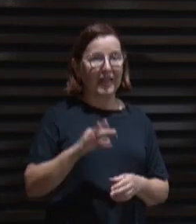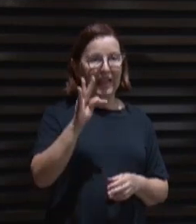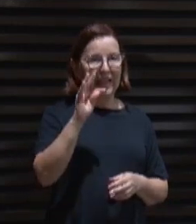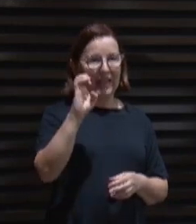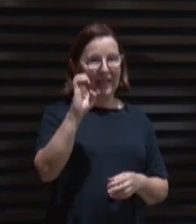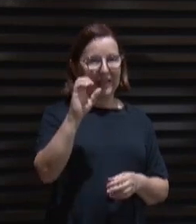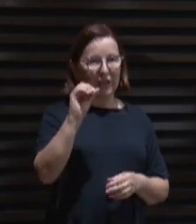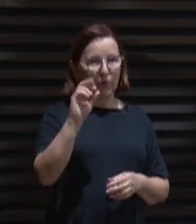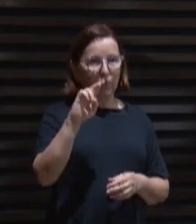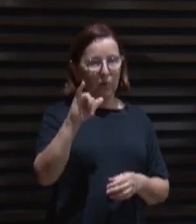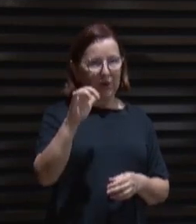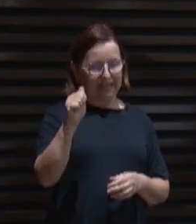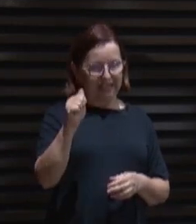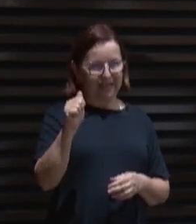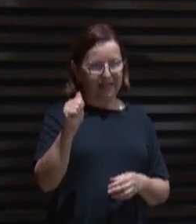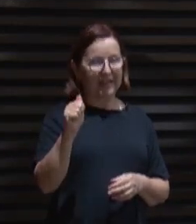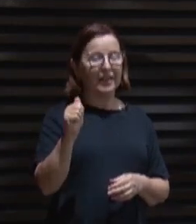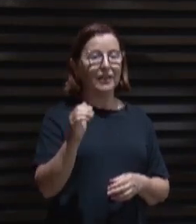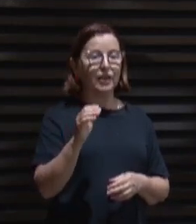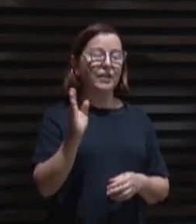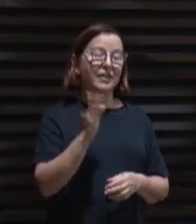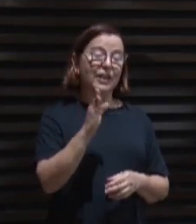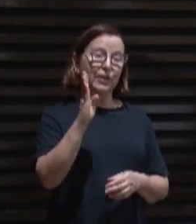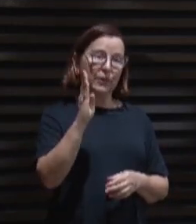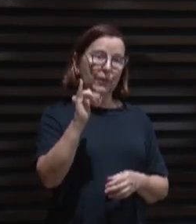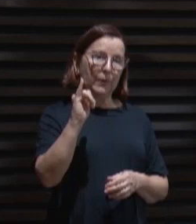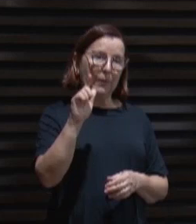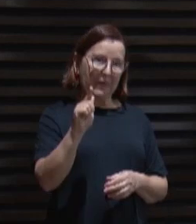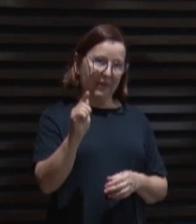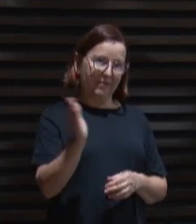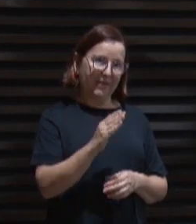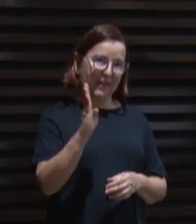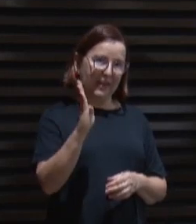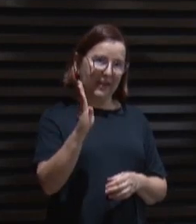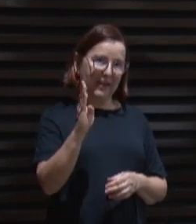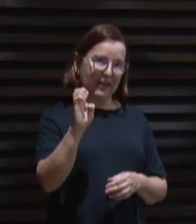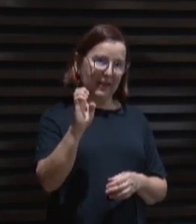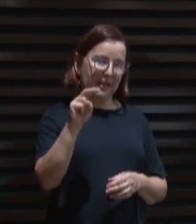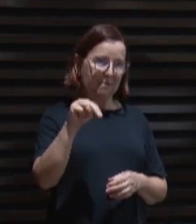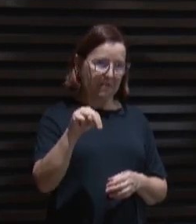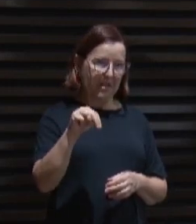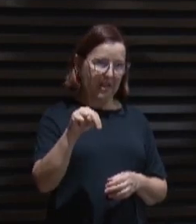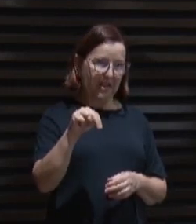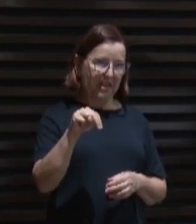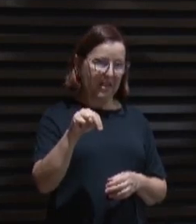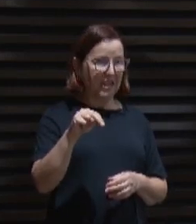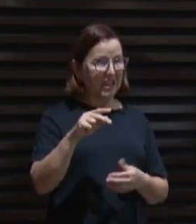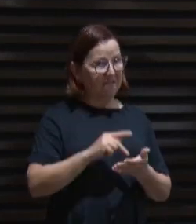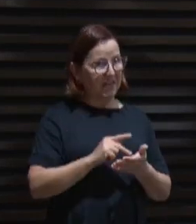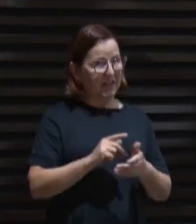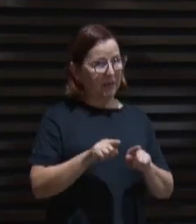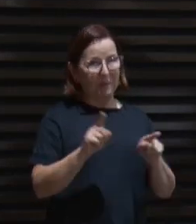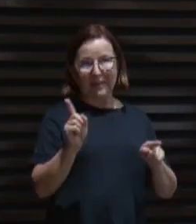E se chamar o criacionismo de teoria, eu também aceito, do ponto de vista científico. Agora, do ponto de vista de